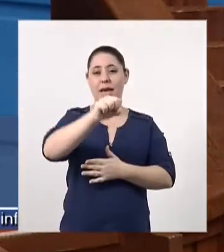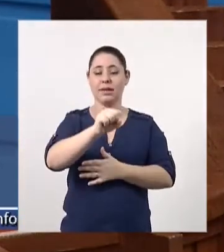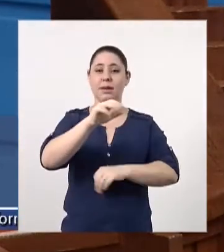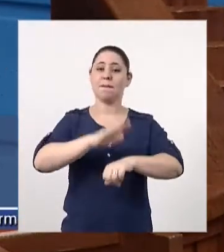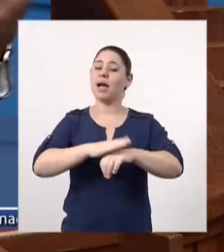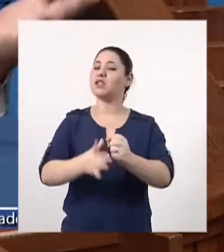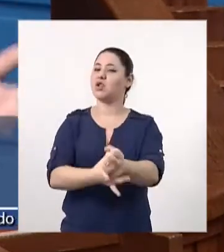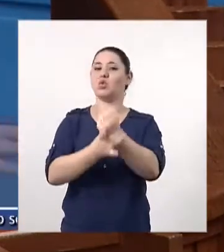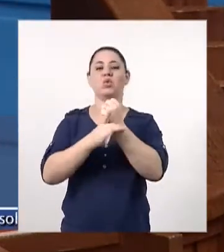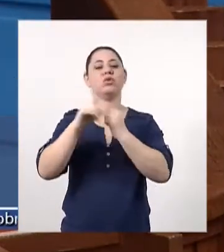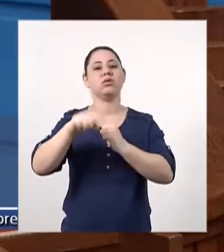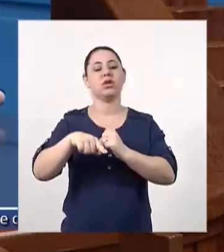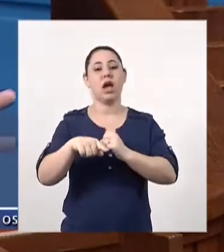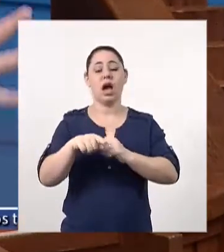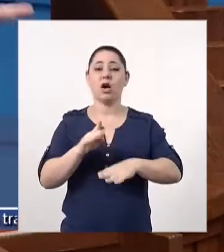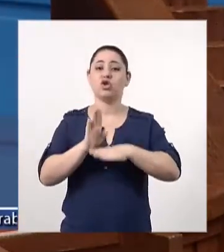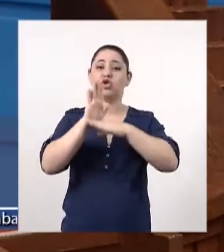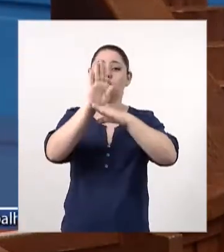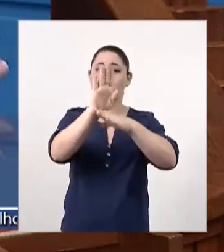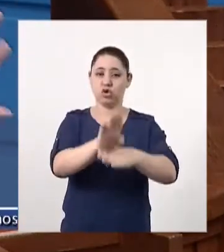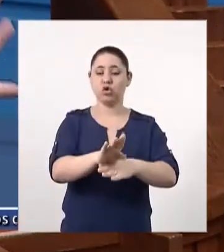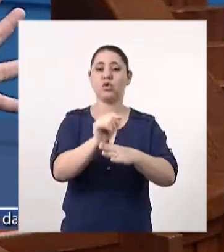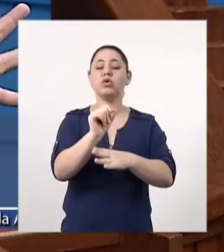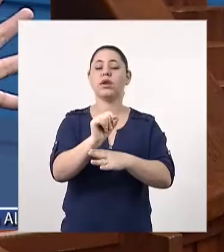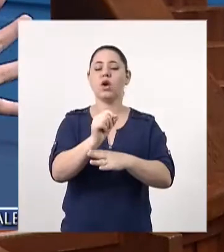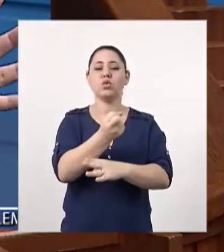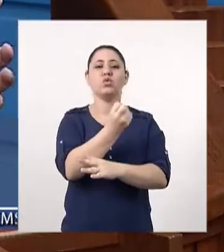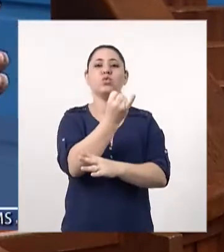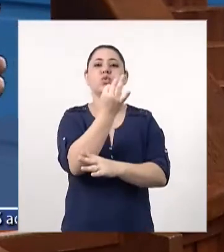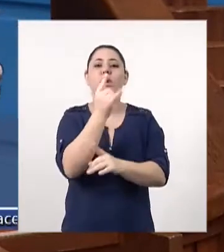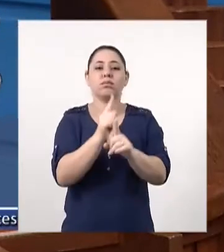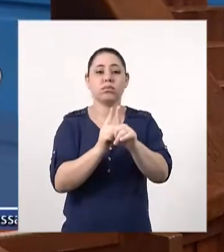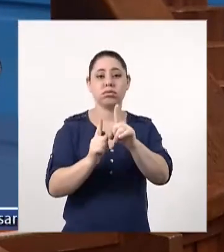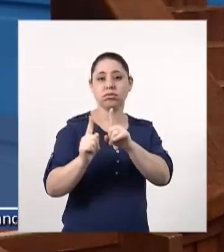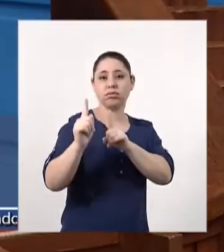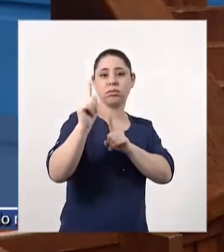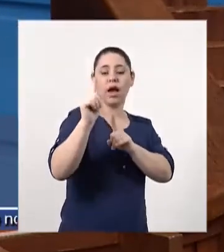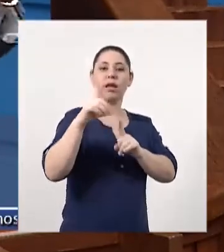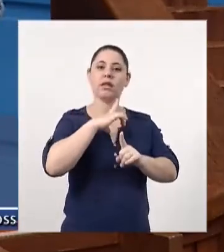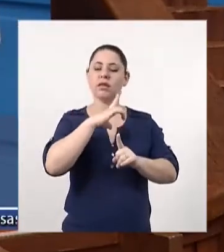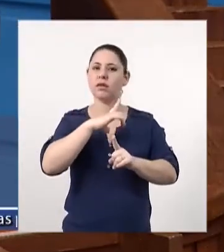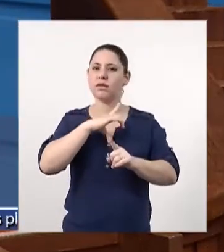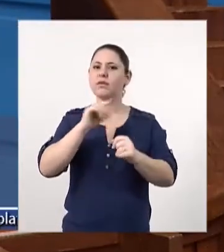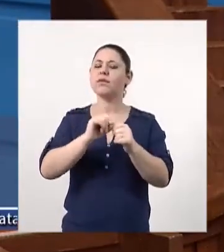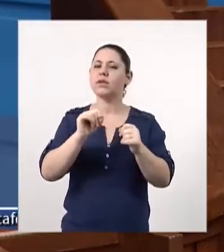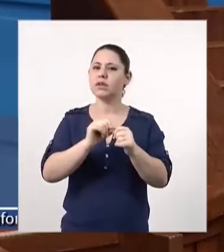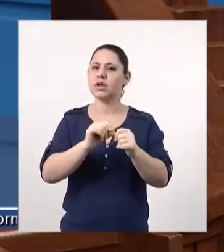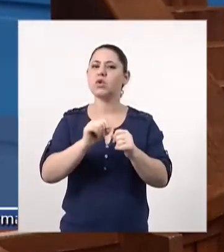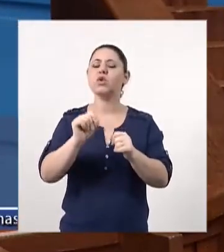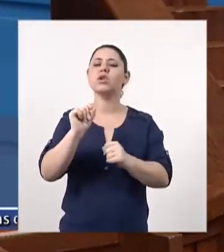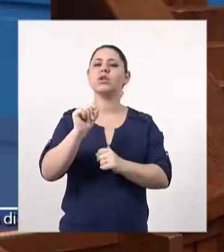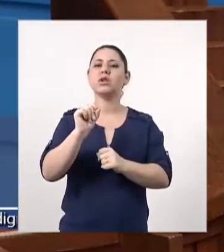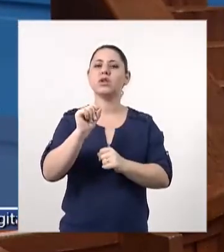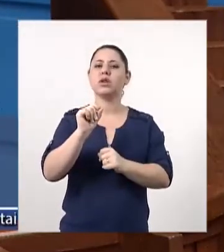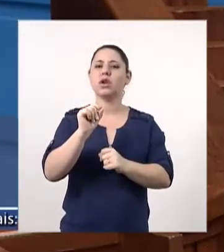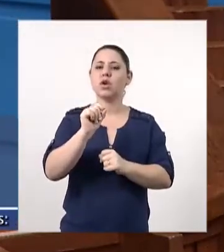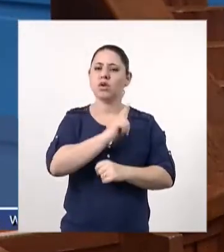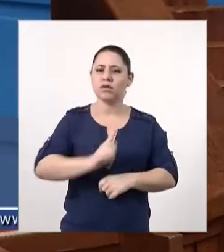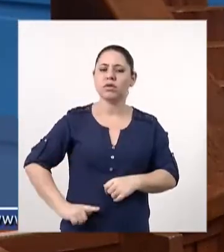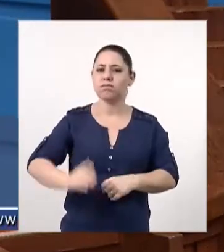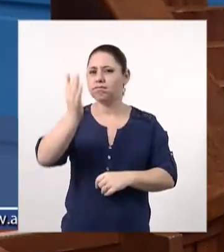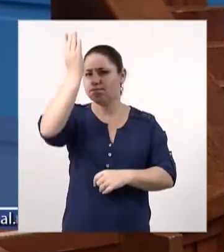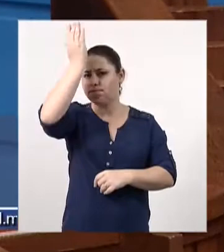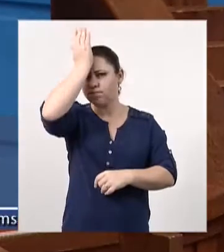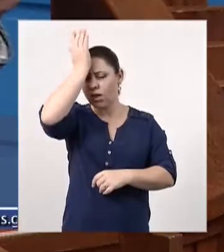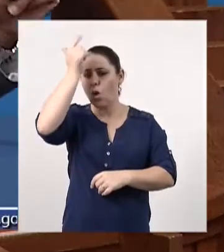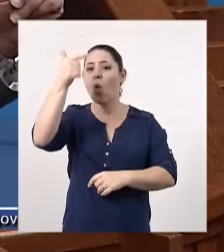Seguro, que auxiliou, acredito, pelos números da segurança pública, a fazer com que o Reinaldo fosse um sobrevivente das